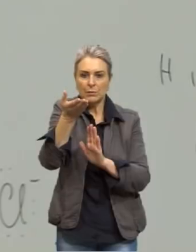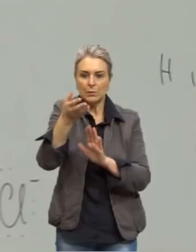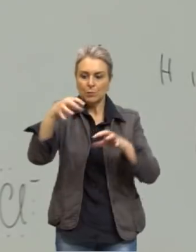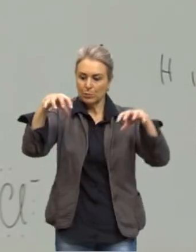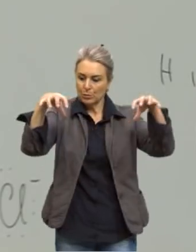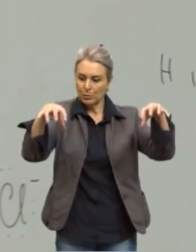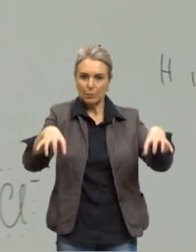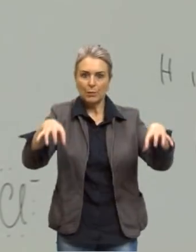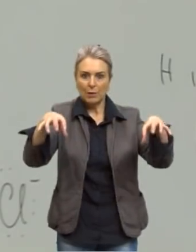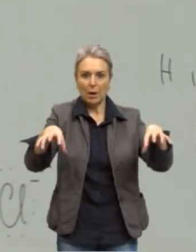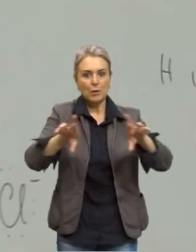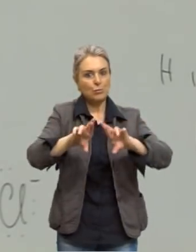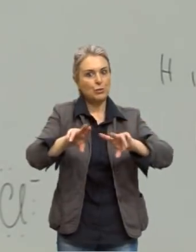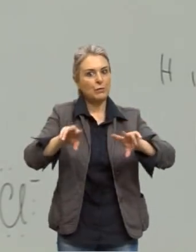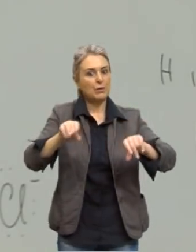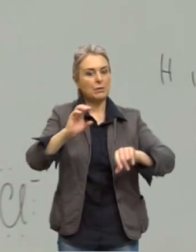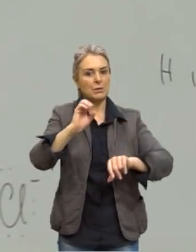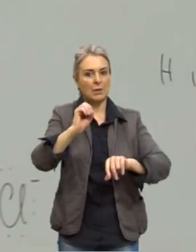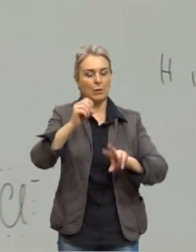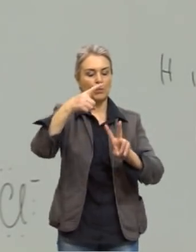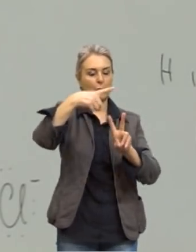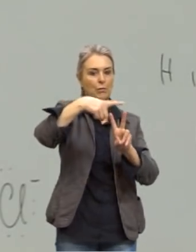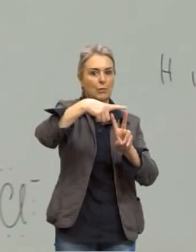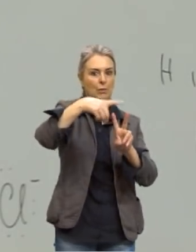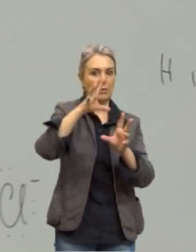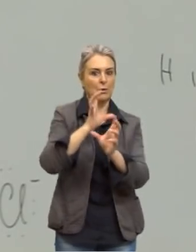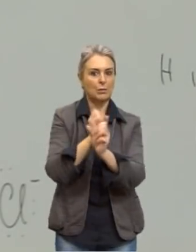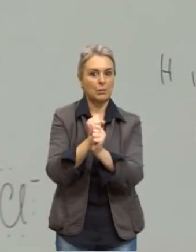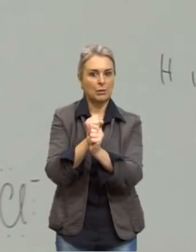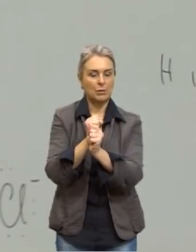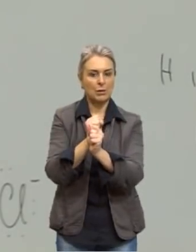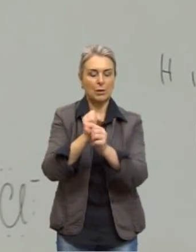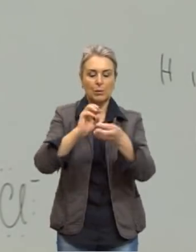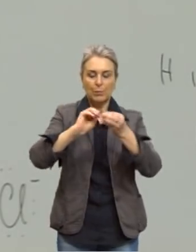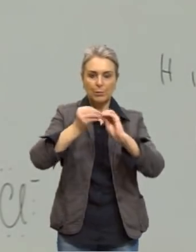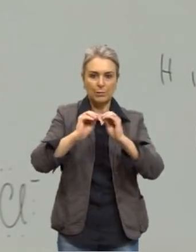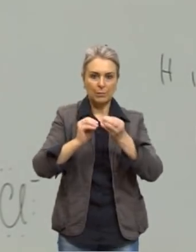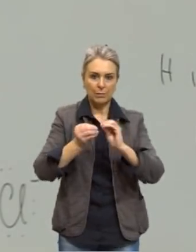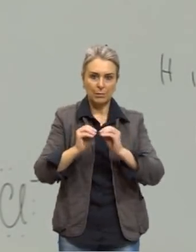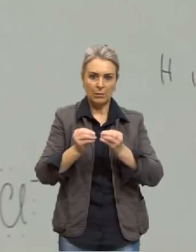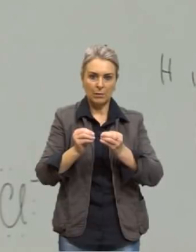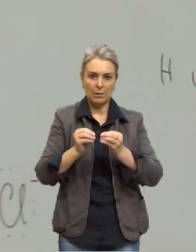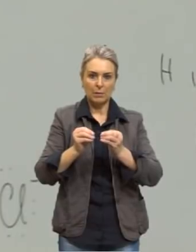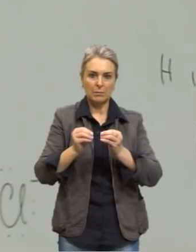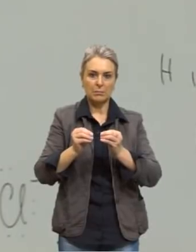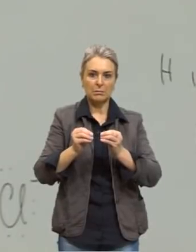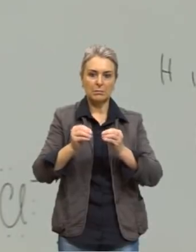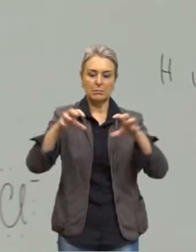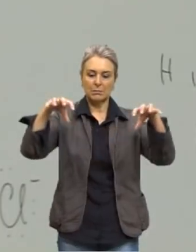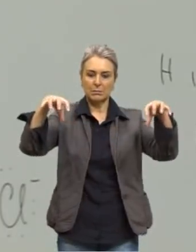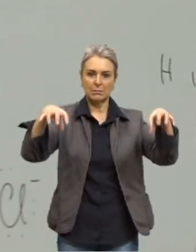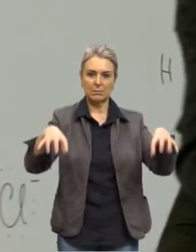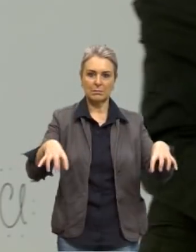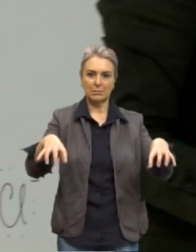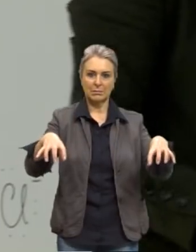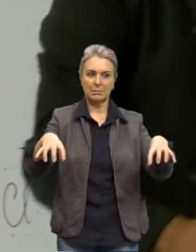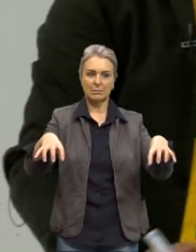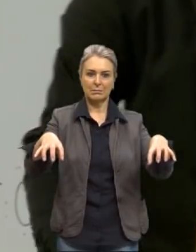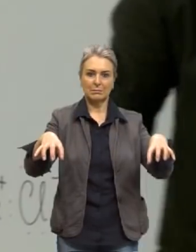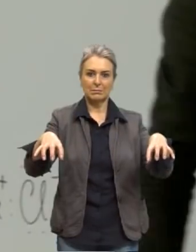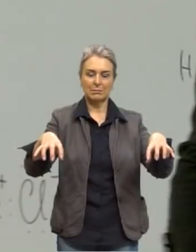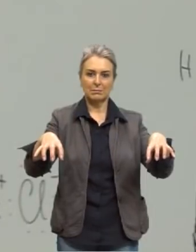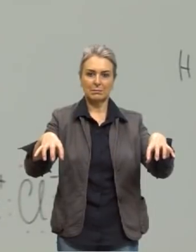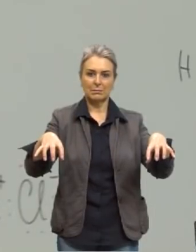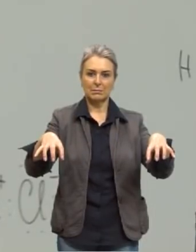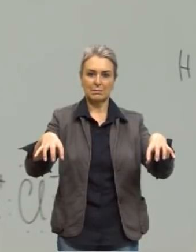de colar diferente de zero porque eu tenho vetor resultante e essa molécula é polar ou seja